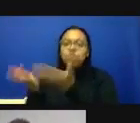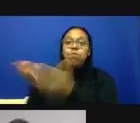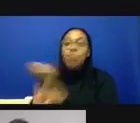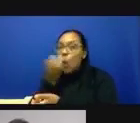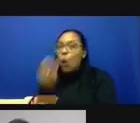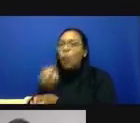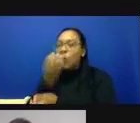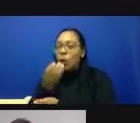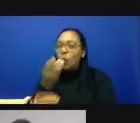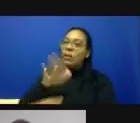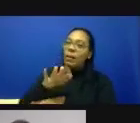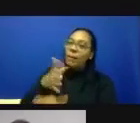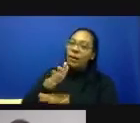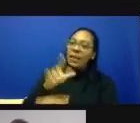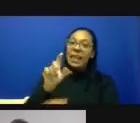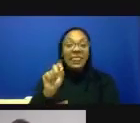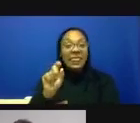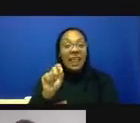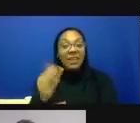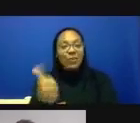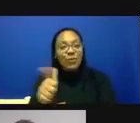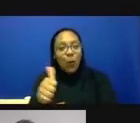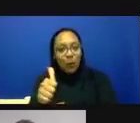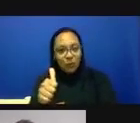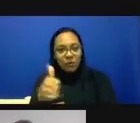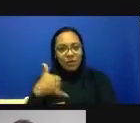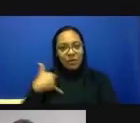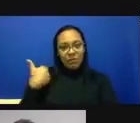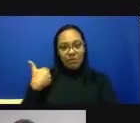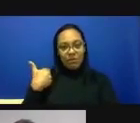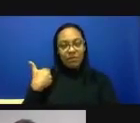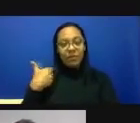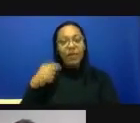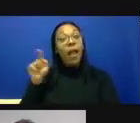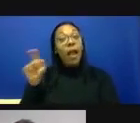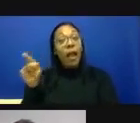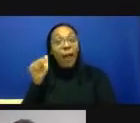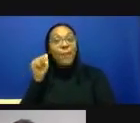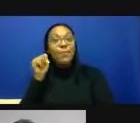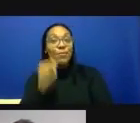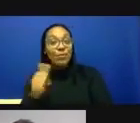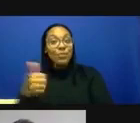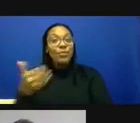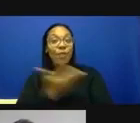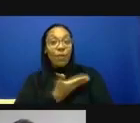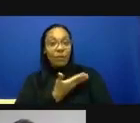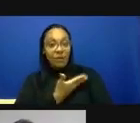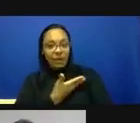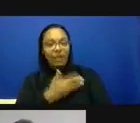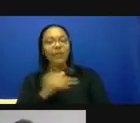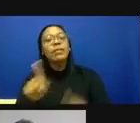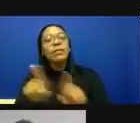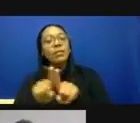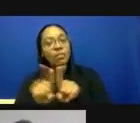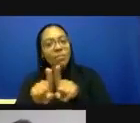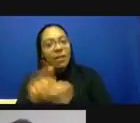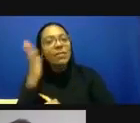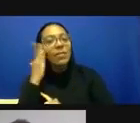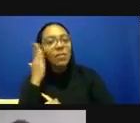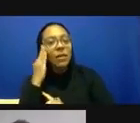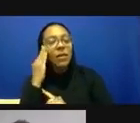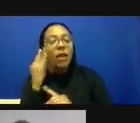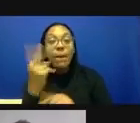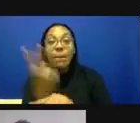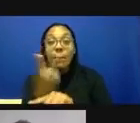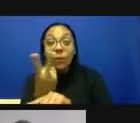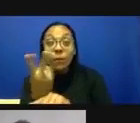11 anos. E daí ela contou para a melhor amiga. E a melhor amiga também sabia que ela tinha que procurar um adulto de confiança, se